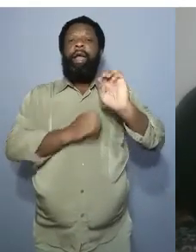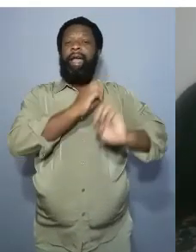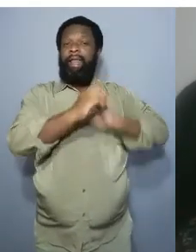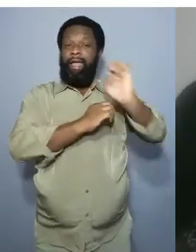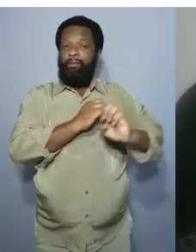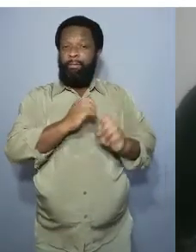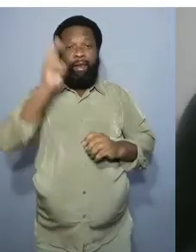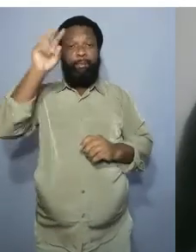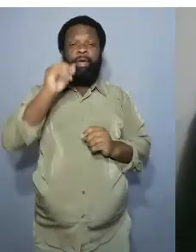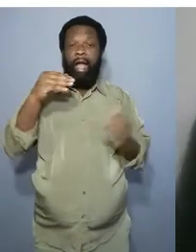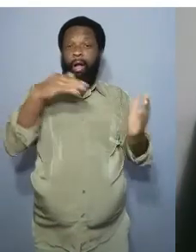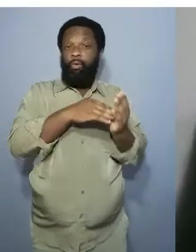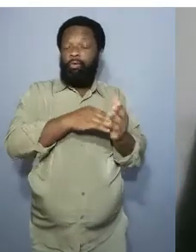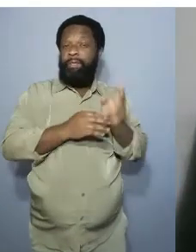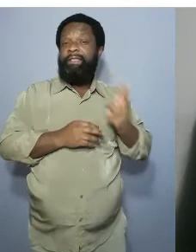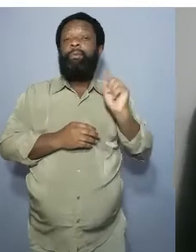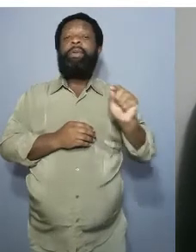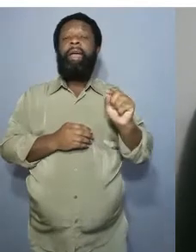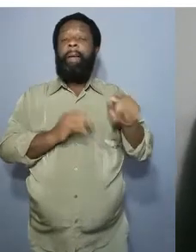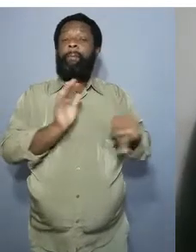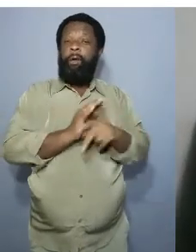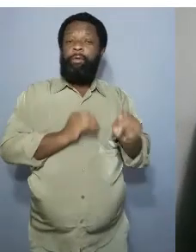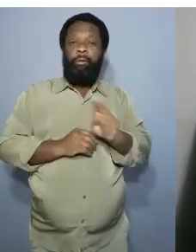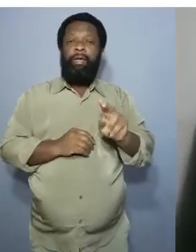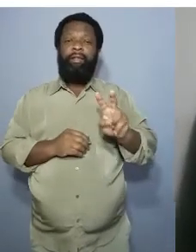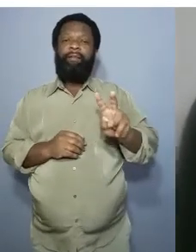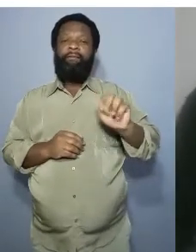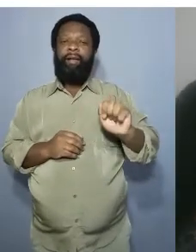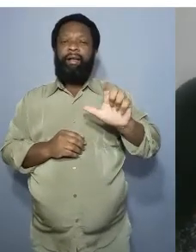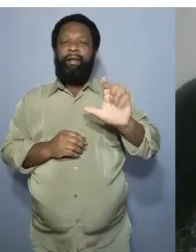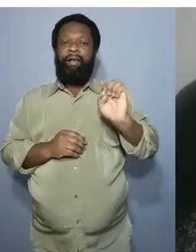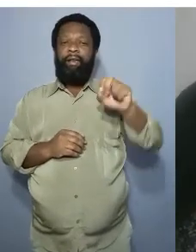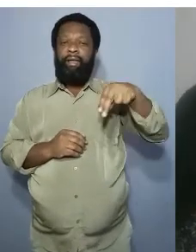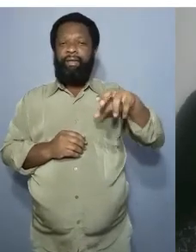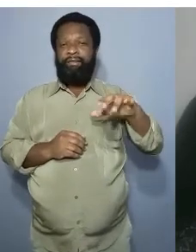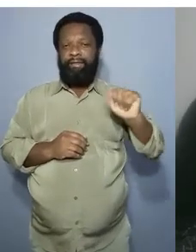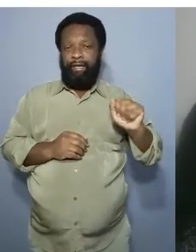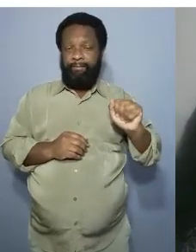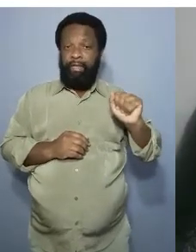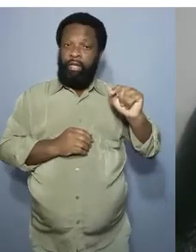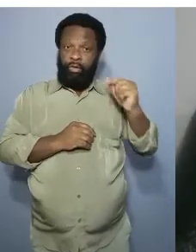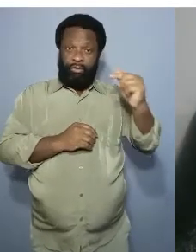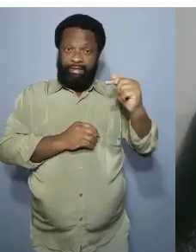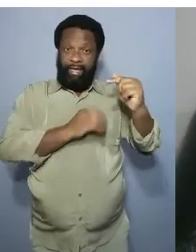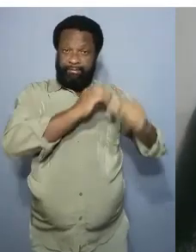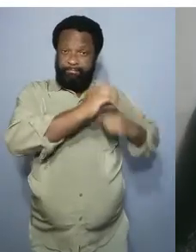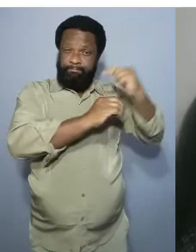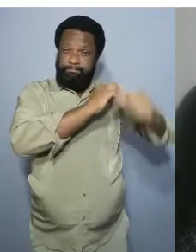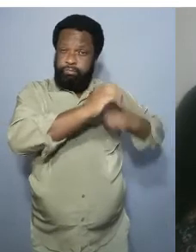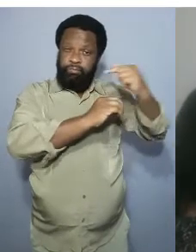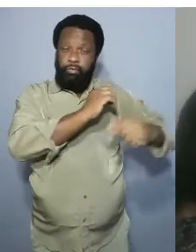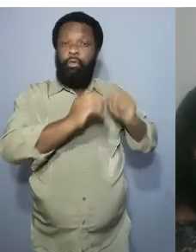elétrons. Lembrando que a última camada sempre é a camada de valência, tudo bem? E esses 7 elétrons presentes na